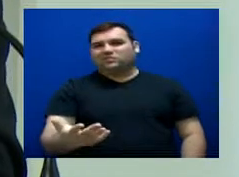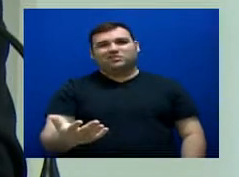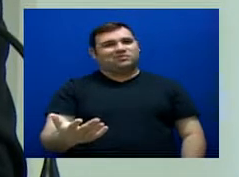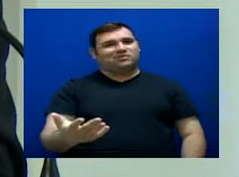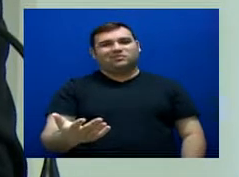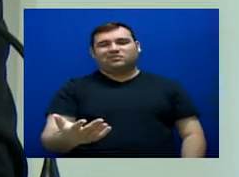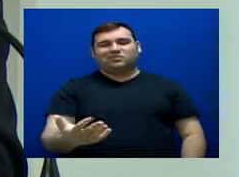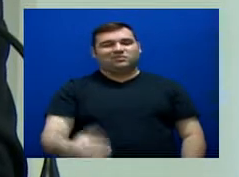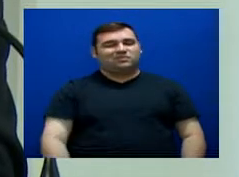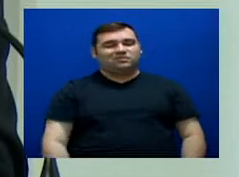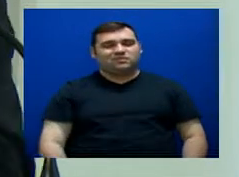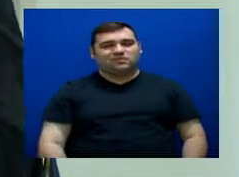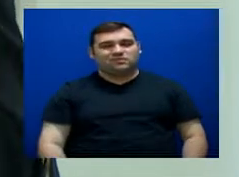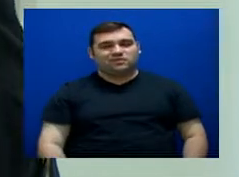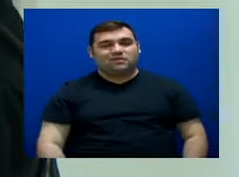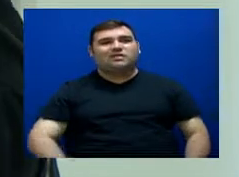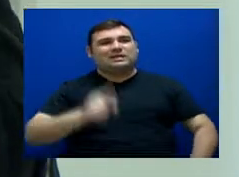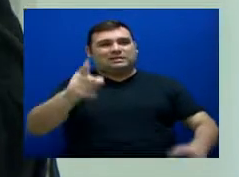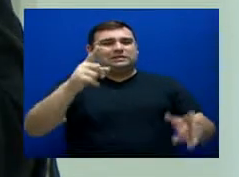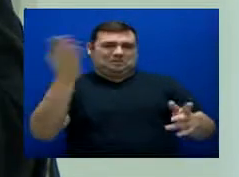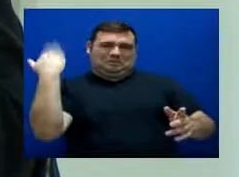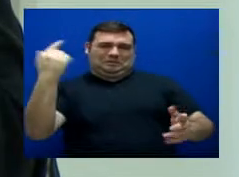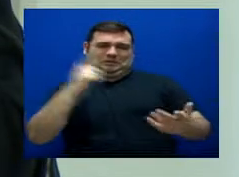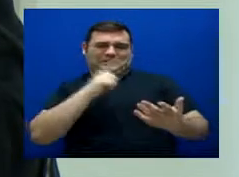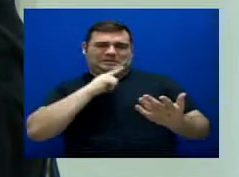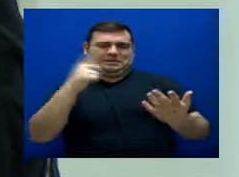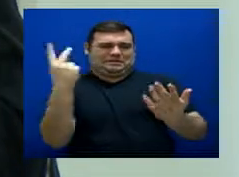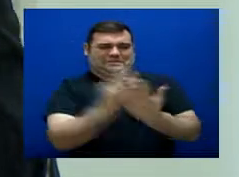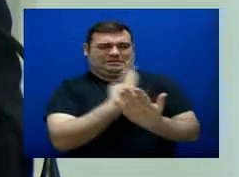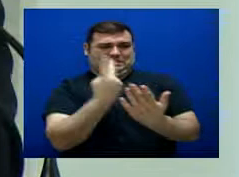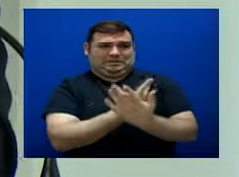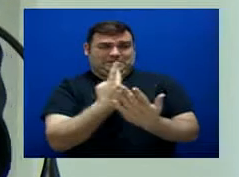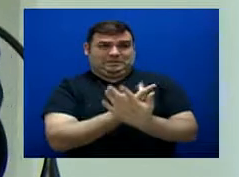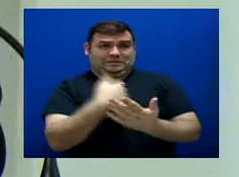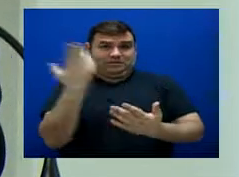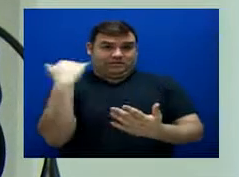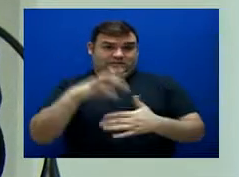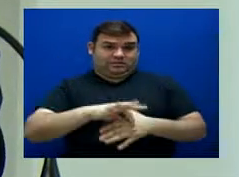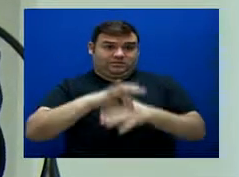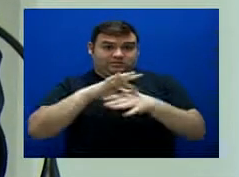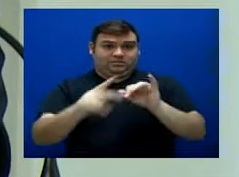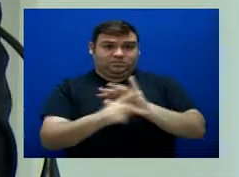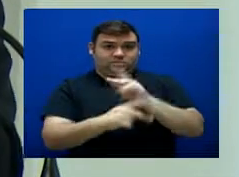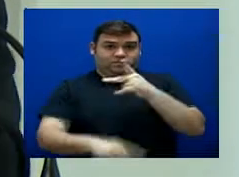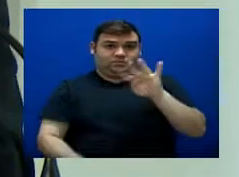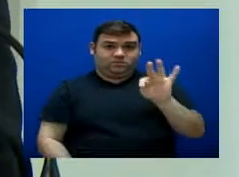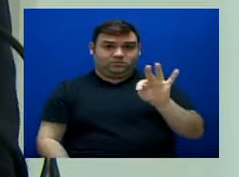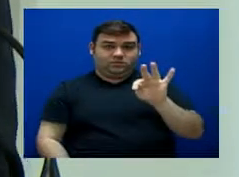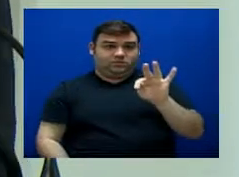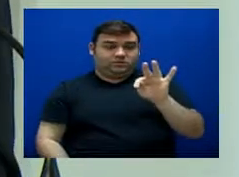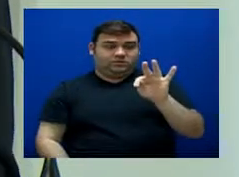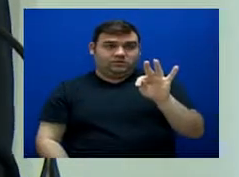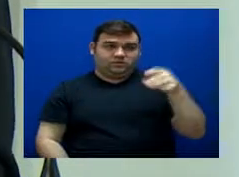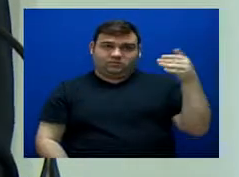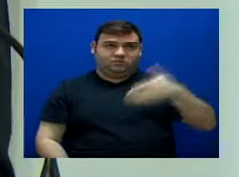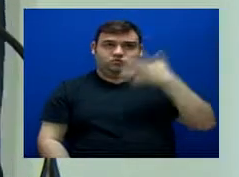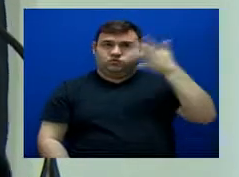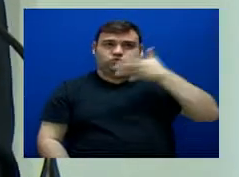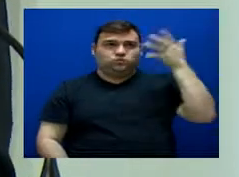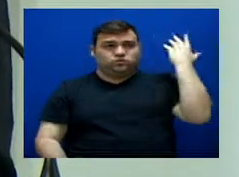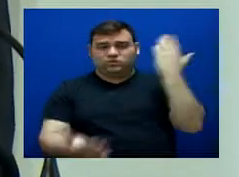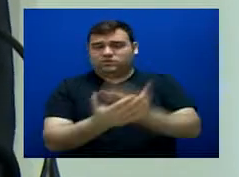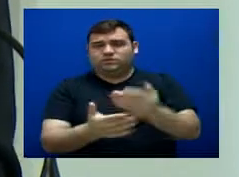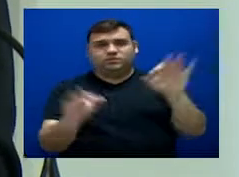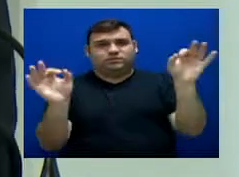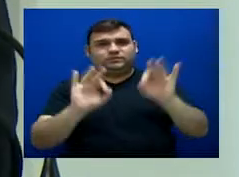Pessoal, só um minutinho. Tudo que ele fez, e este vereador, enquanto líder do Partido dos Trabalhadores, não tinha vindo a essa tribuna até